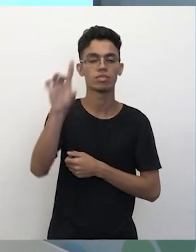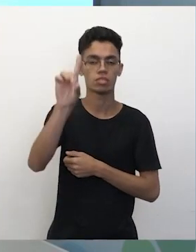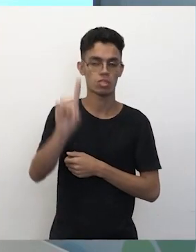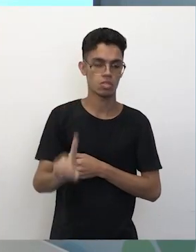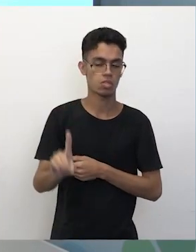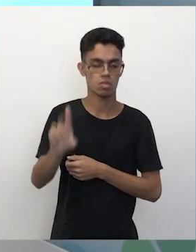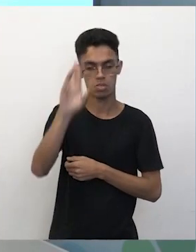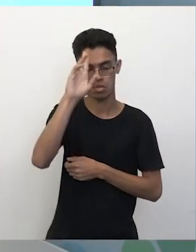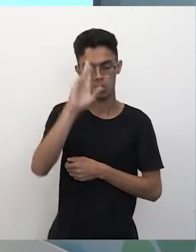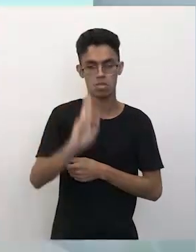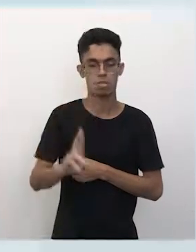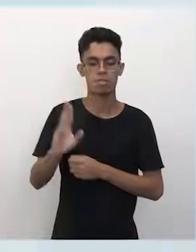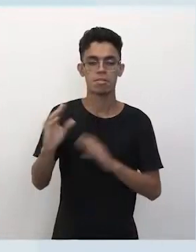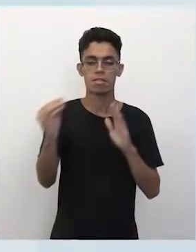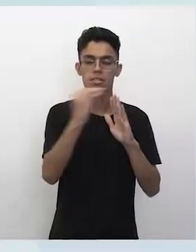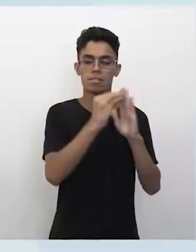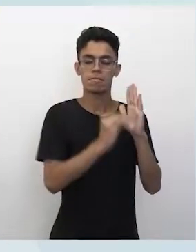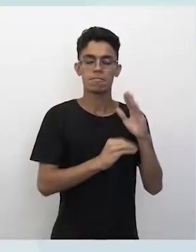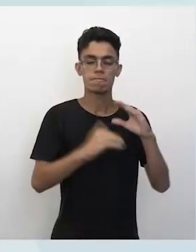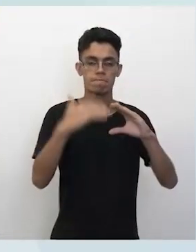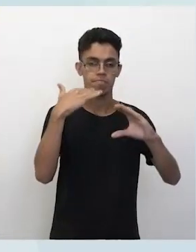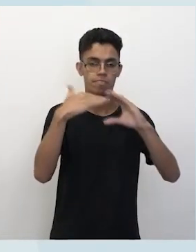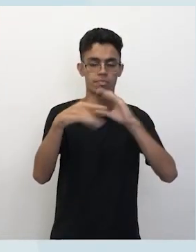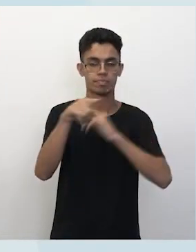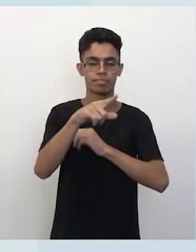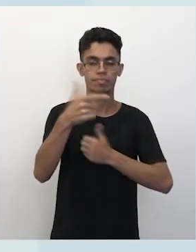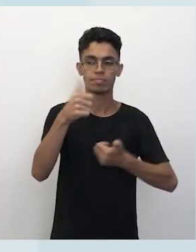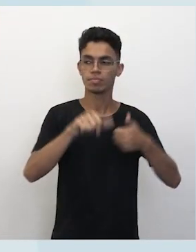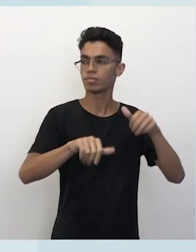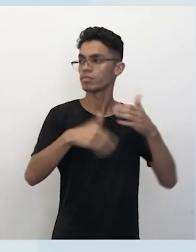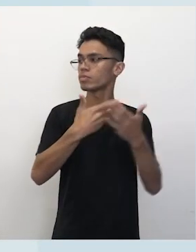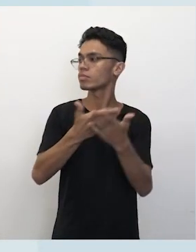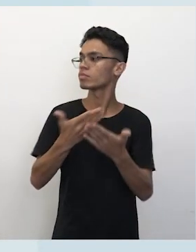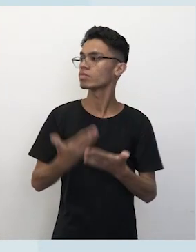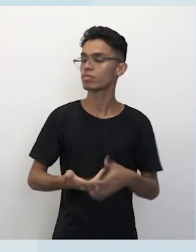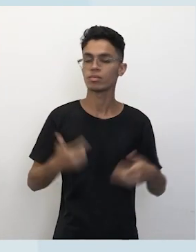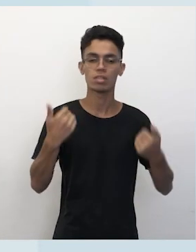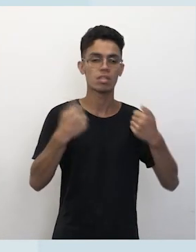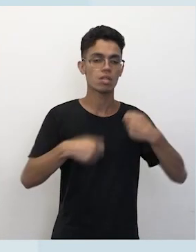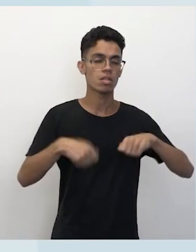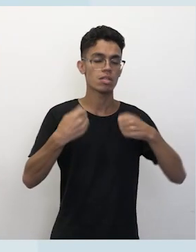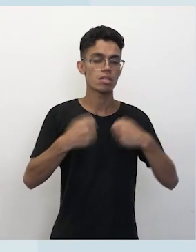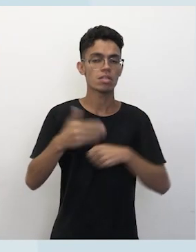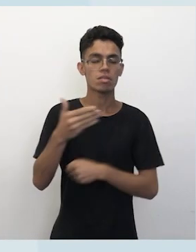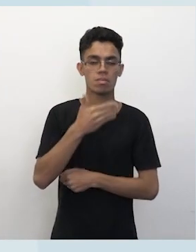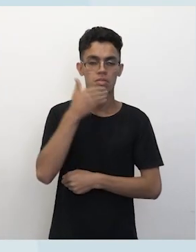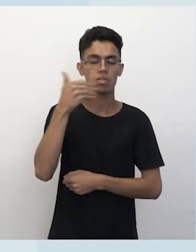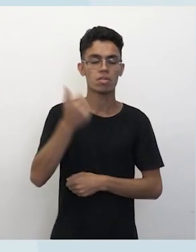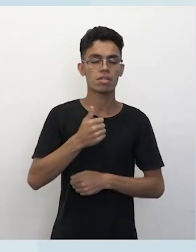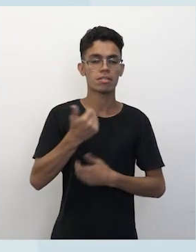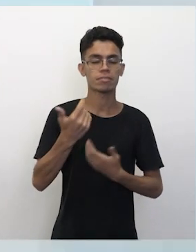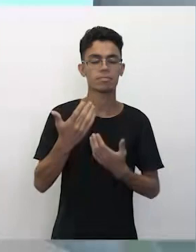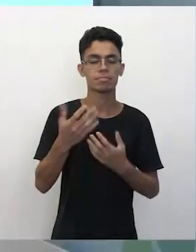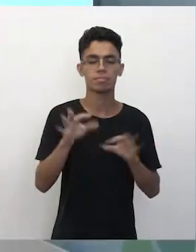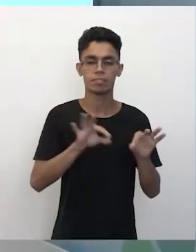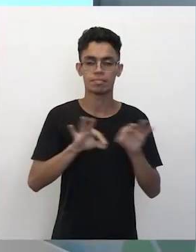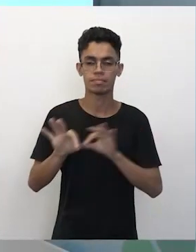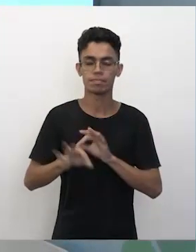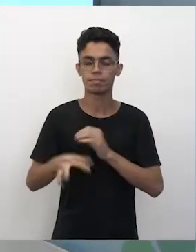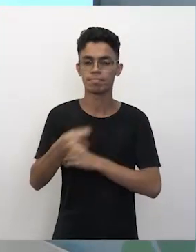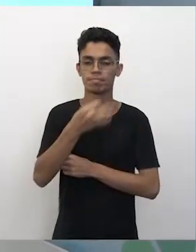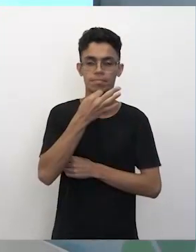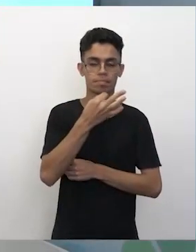vai colocar para vocês o QR Code, fazerem aquela análise da aula, falar o que precisa melhorar, o que a gente precisa corrigir, aquela crítica